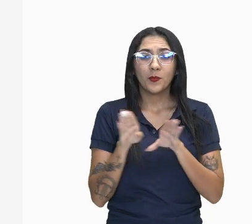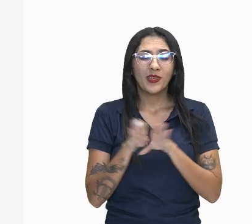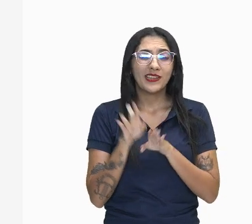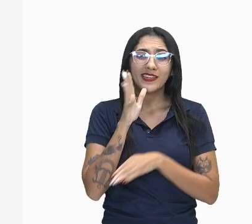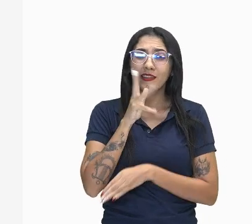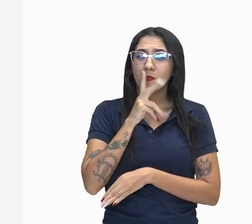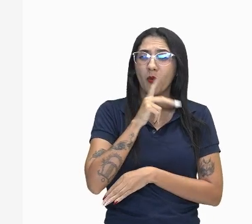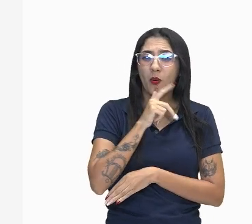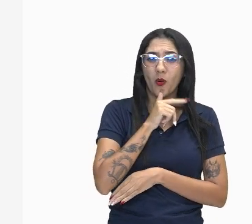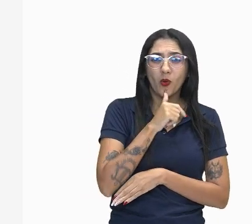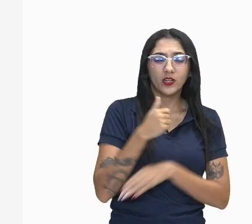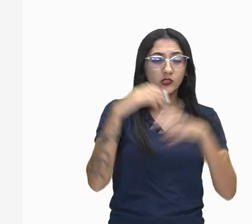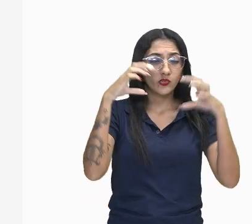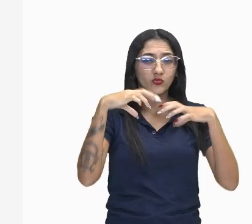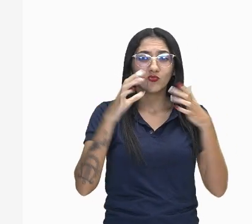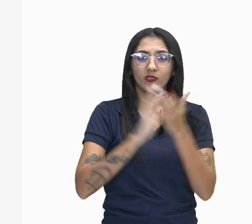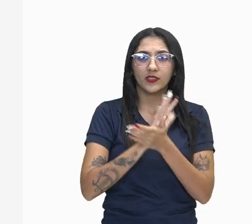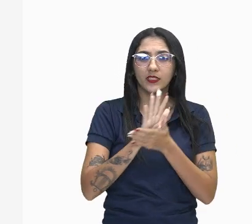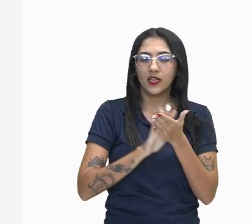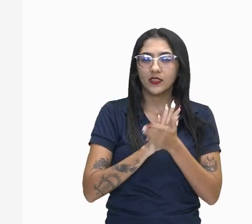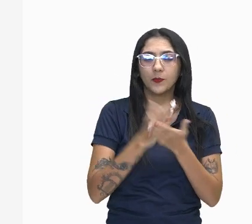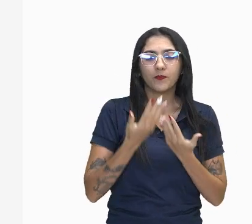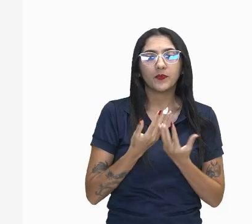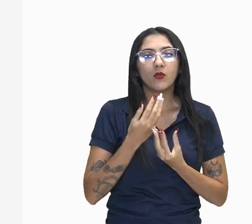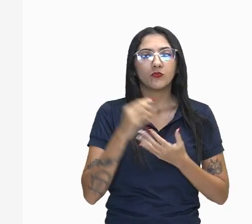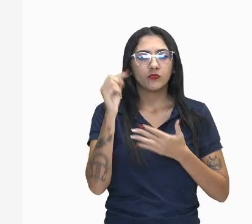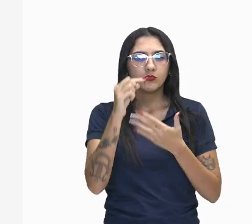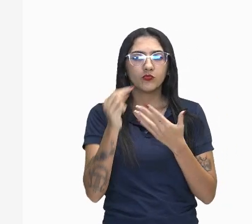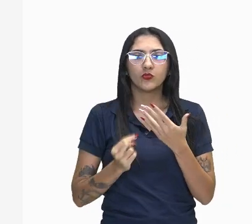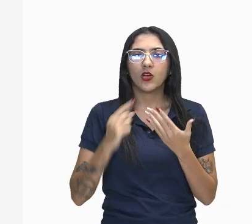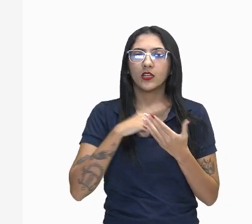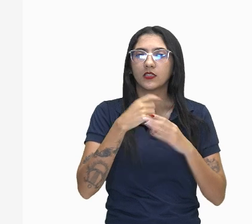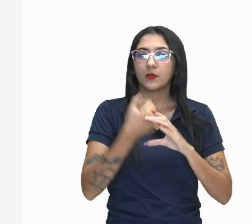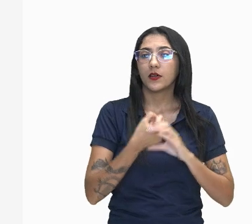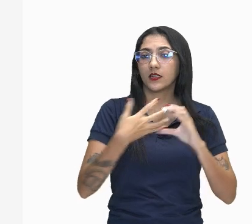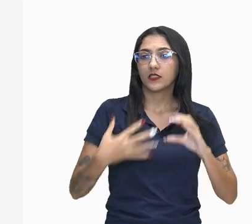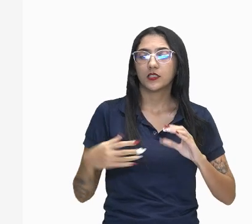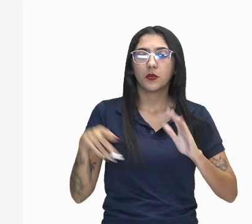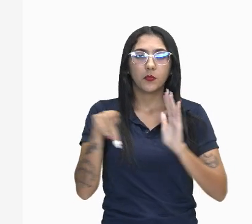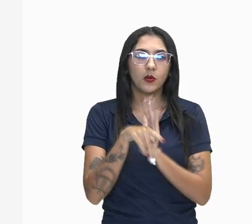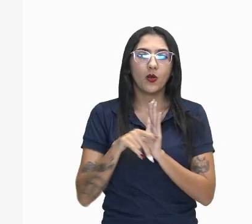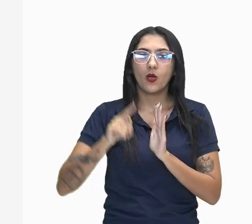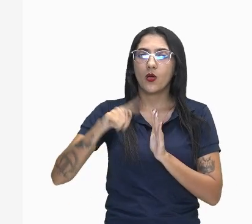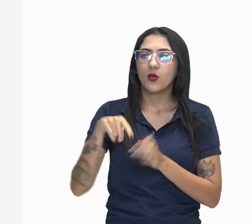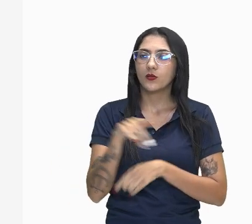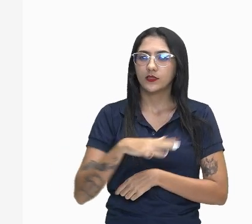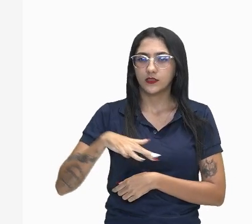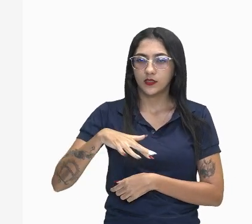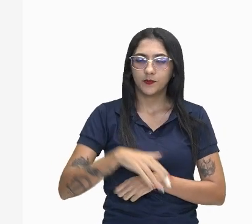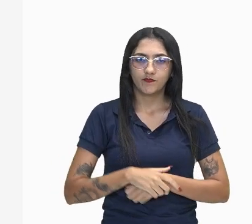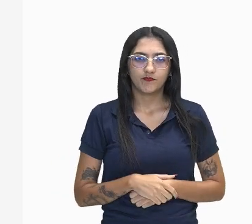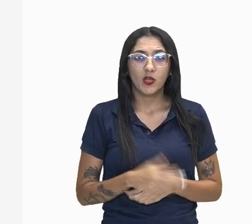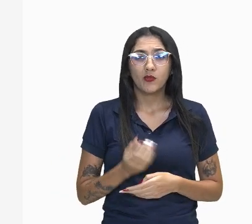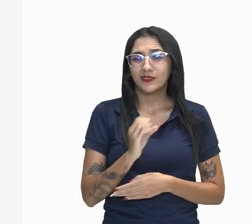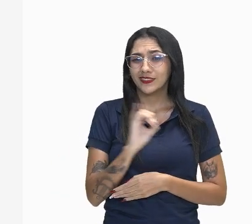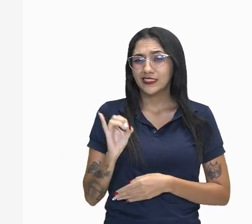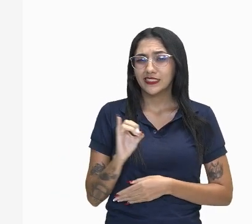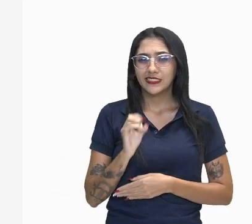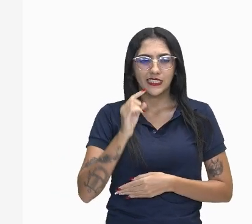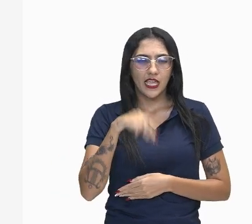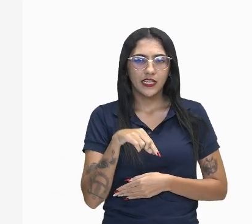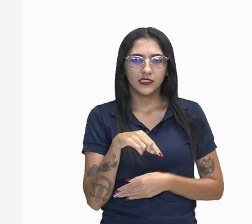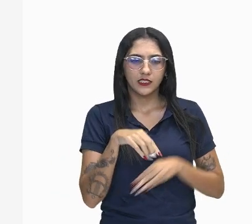prolongadas. Então, tudo isso também acaba ali caracterizando uma área. Se pode plantar determinado